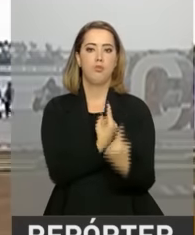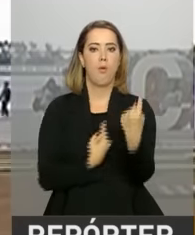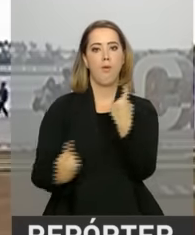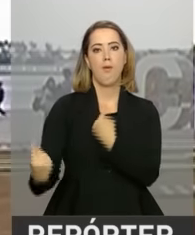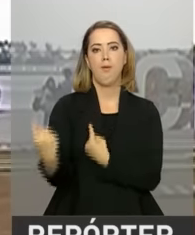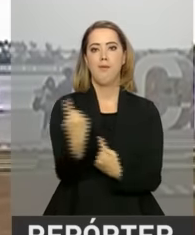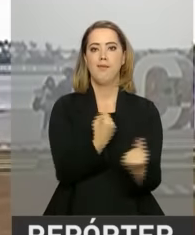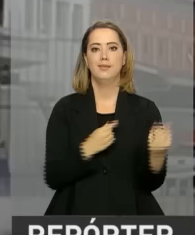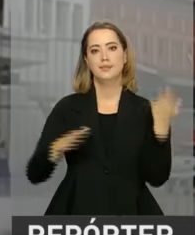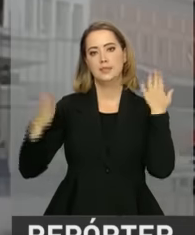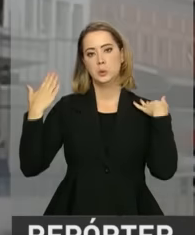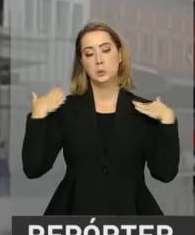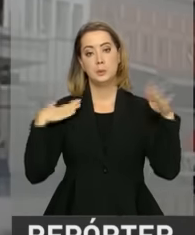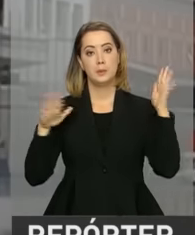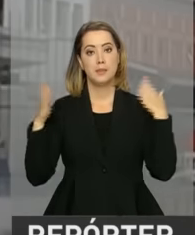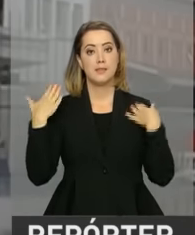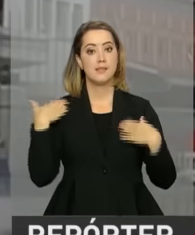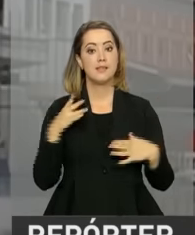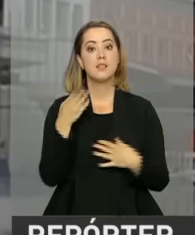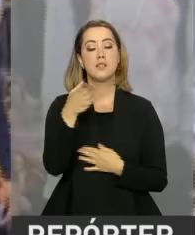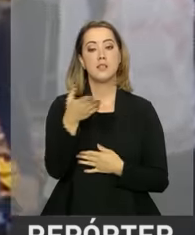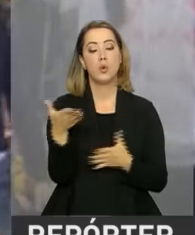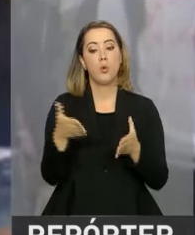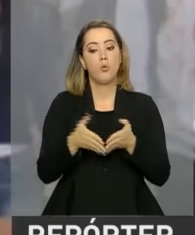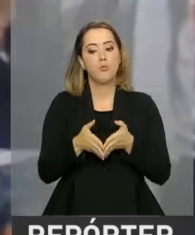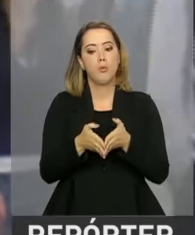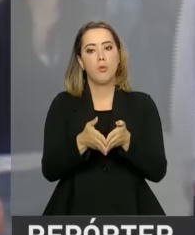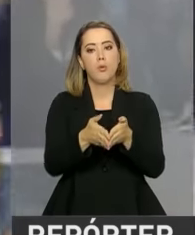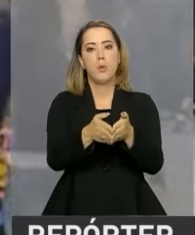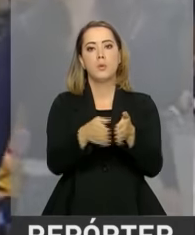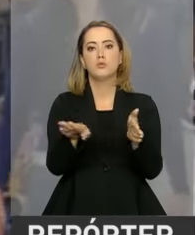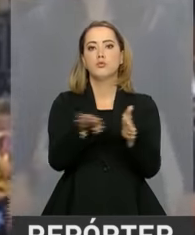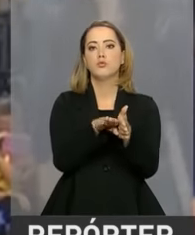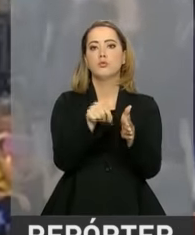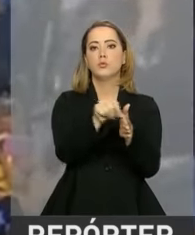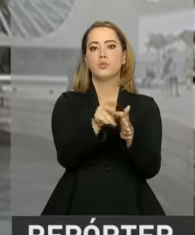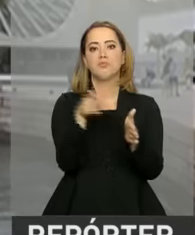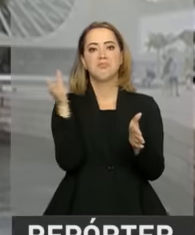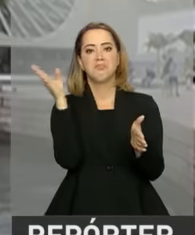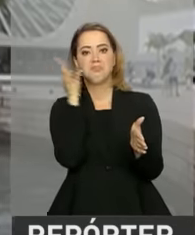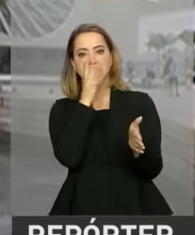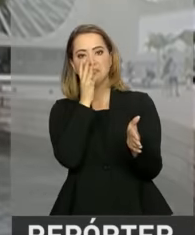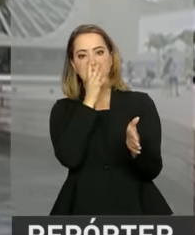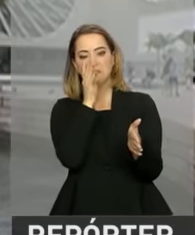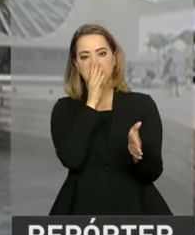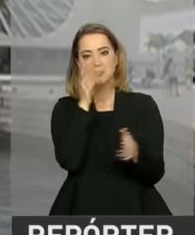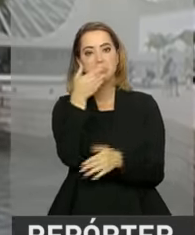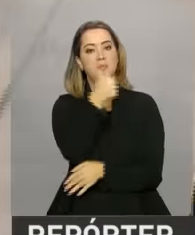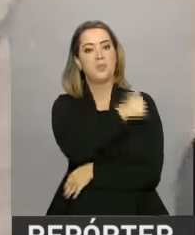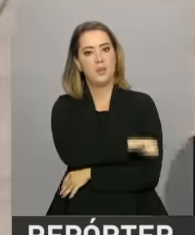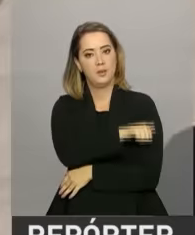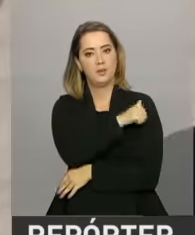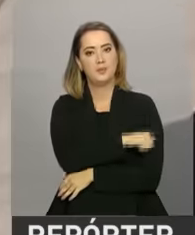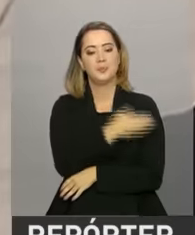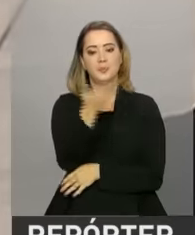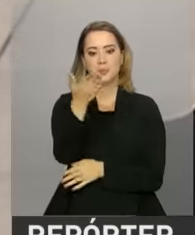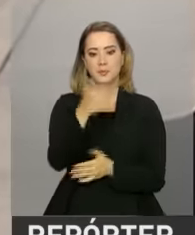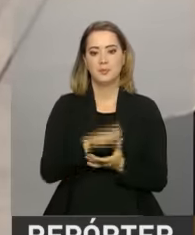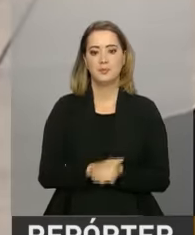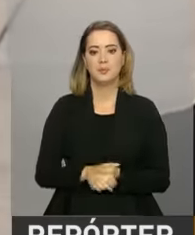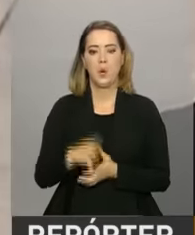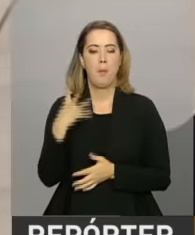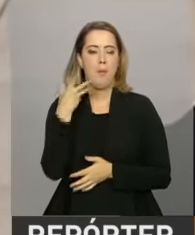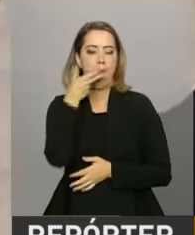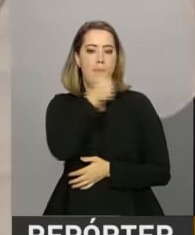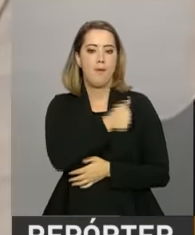lazer e de cultura. O Porto Maravilha hoje encanta turistas e moradores da cidade do Rio de Janeiro. Maravilhosa, está